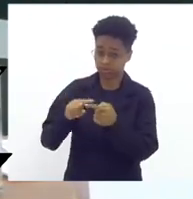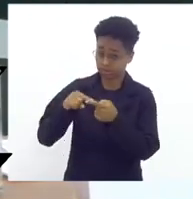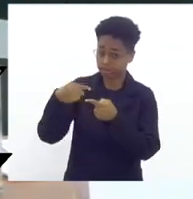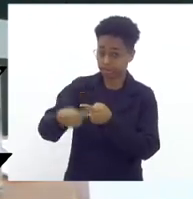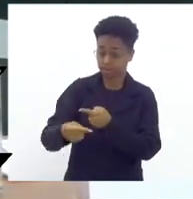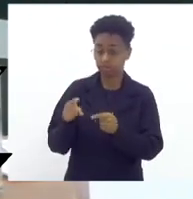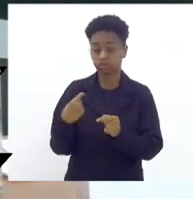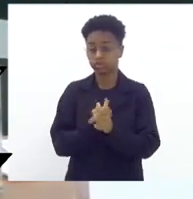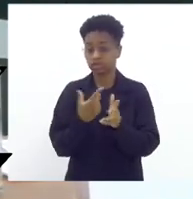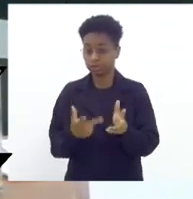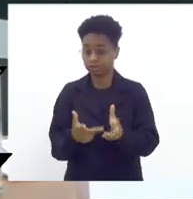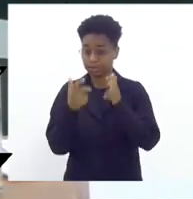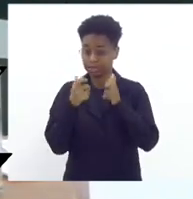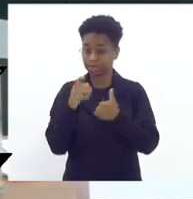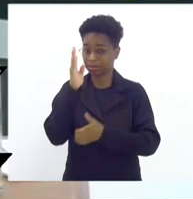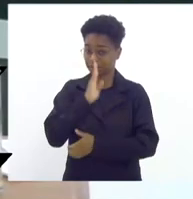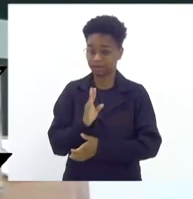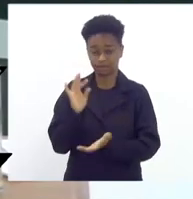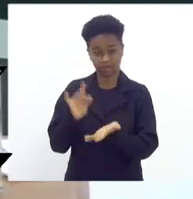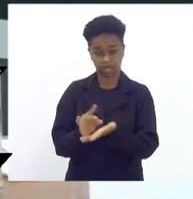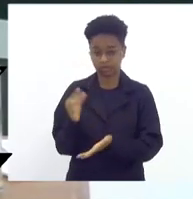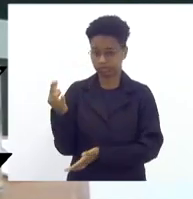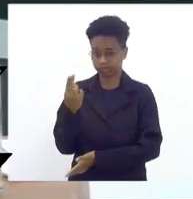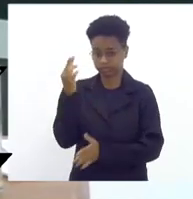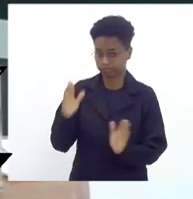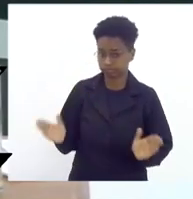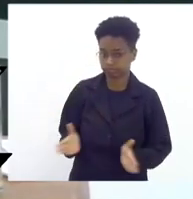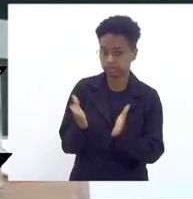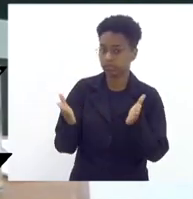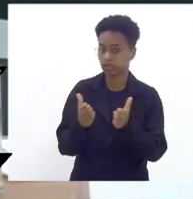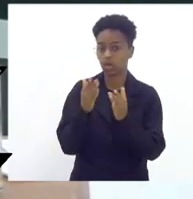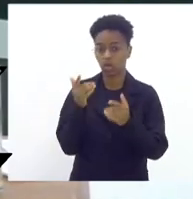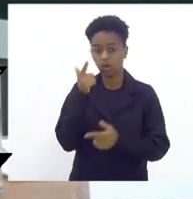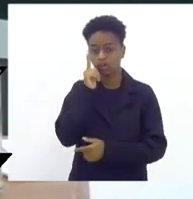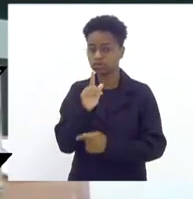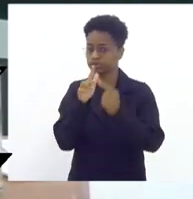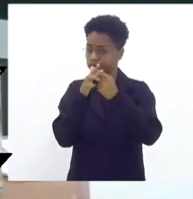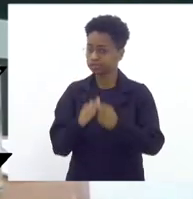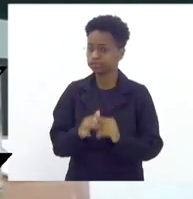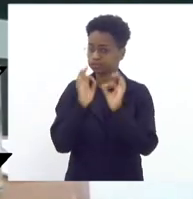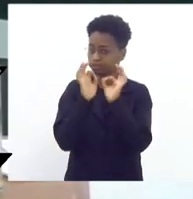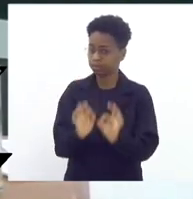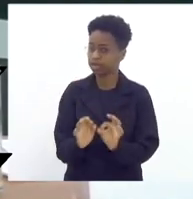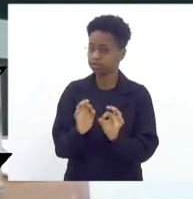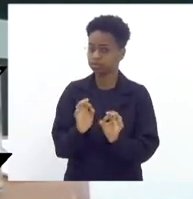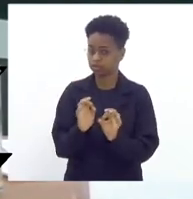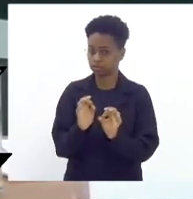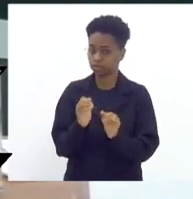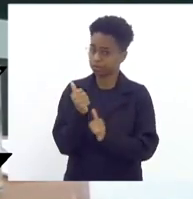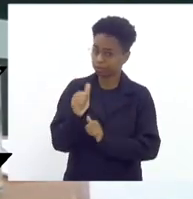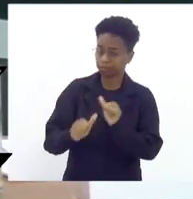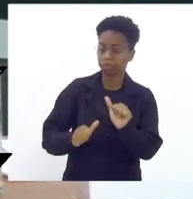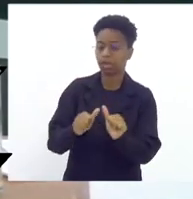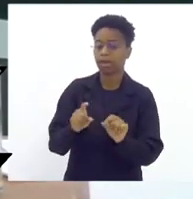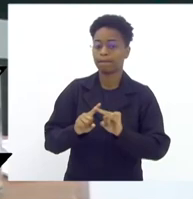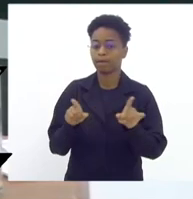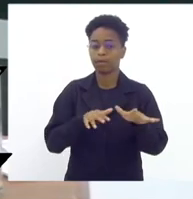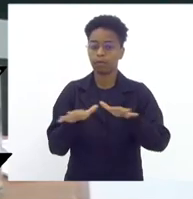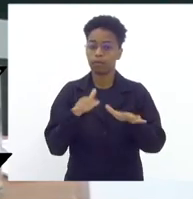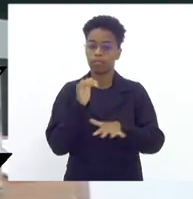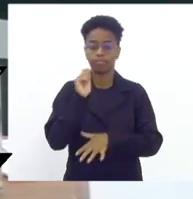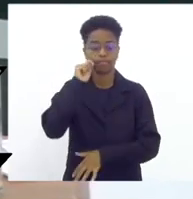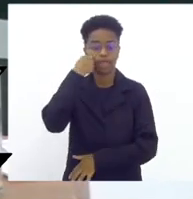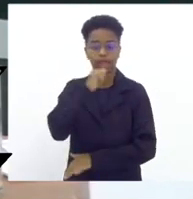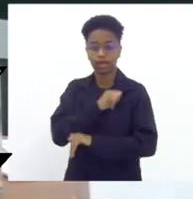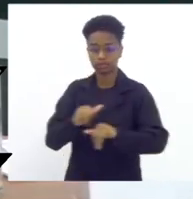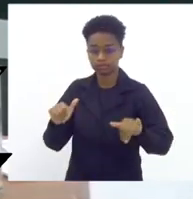percebemos que o Brasil não foi capaz de promover a reparação necessária é o movimento negro conta que a